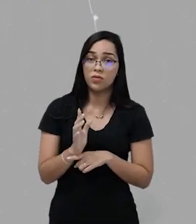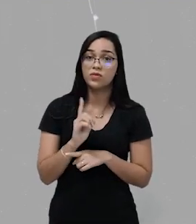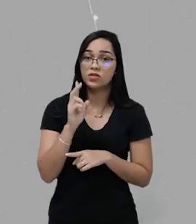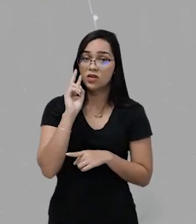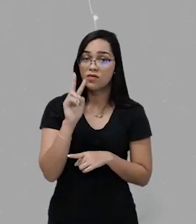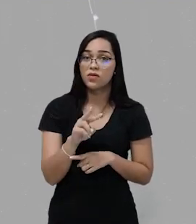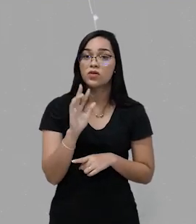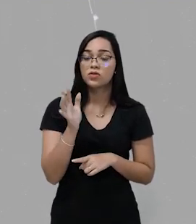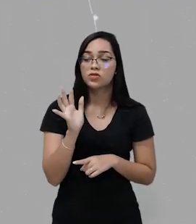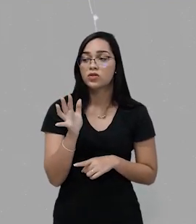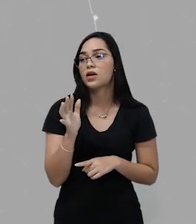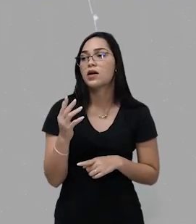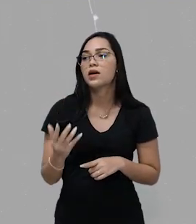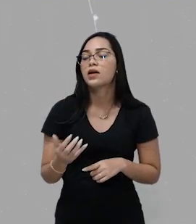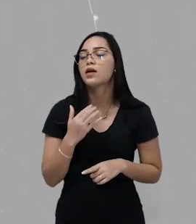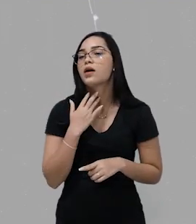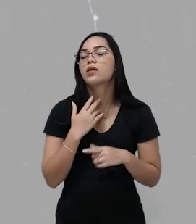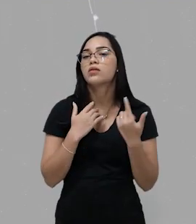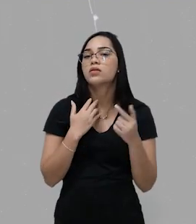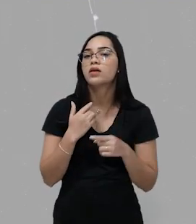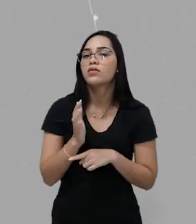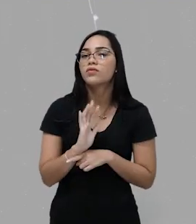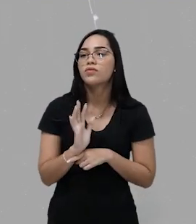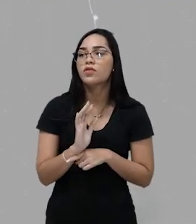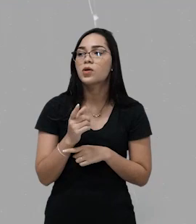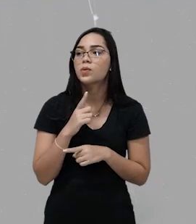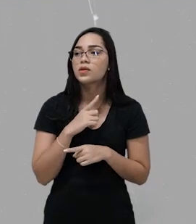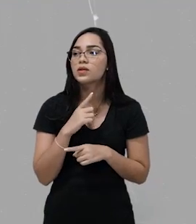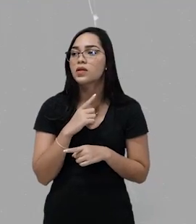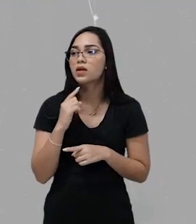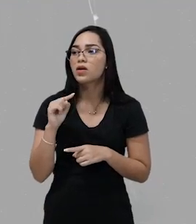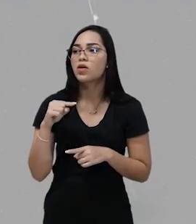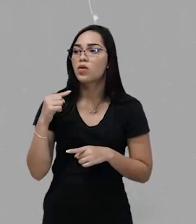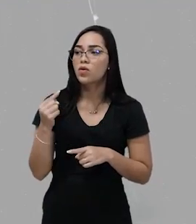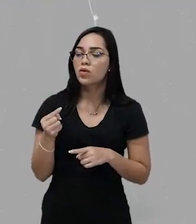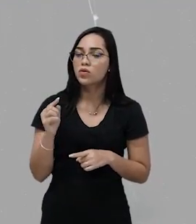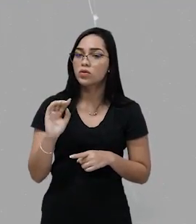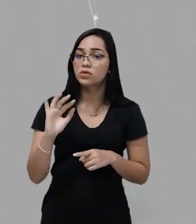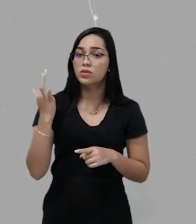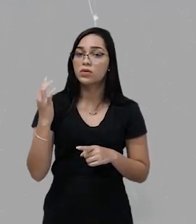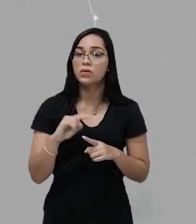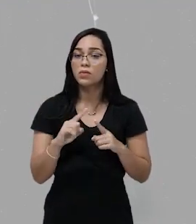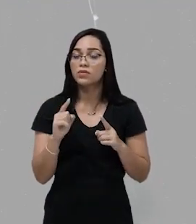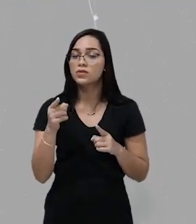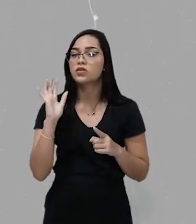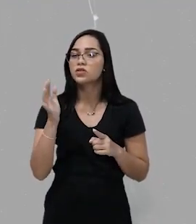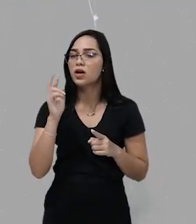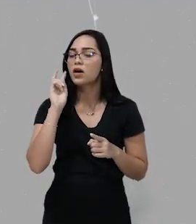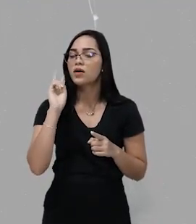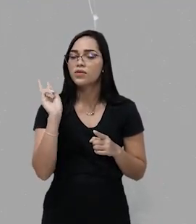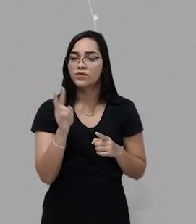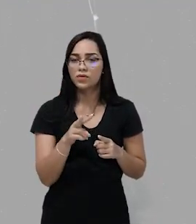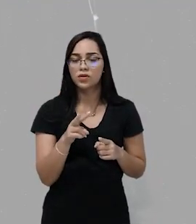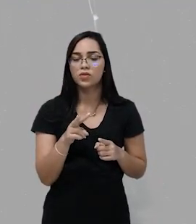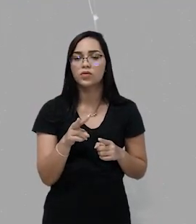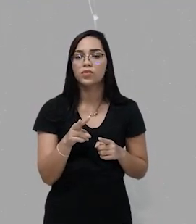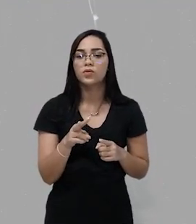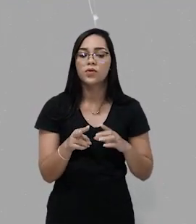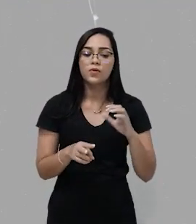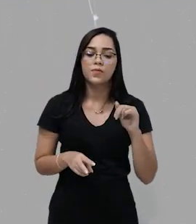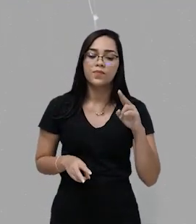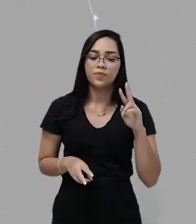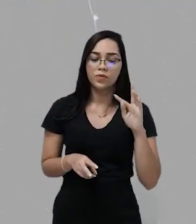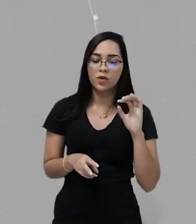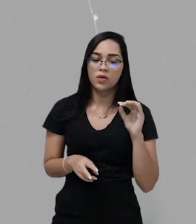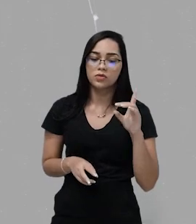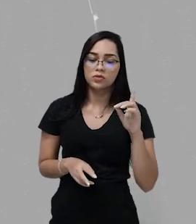viu. Se fosse, não tivesse virado filme, eu teria trazido uma outra situação. Então, você já viu O Alto da